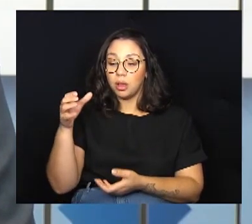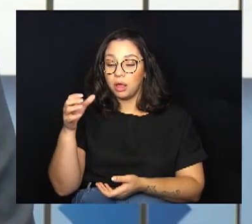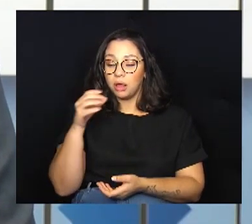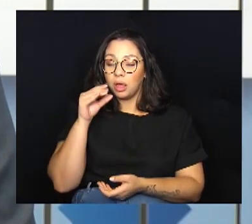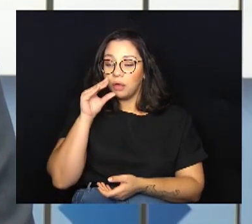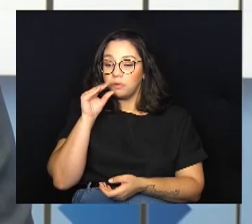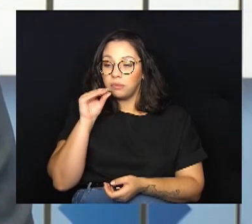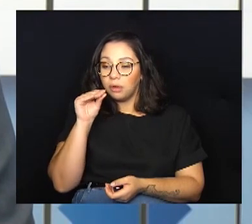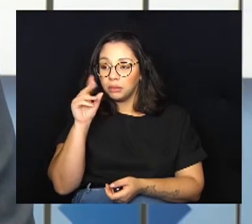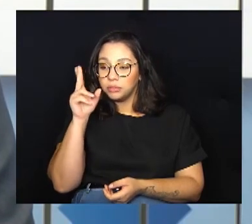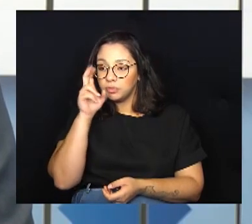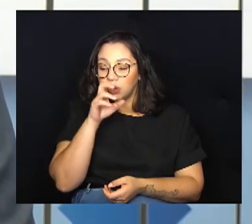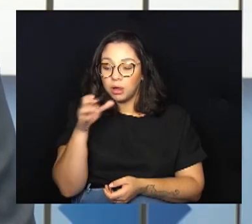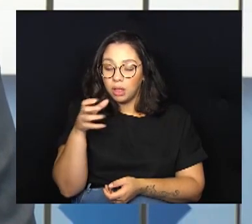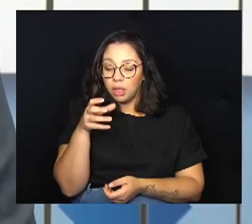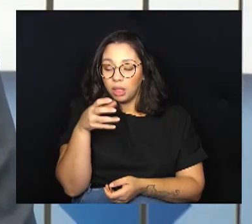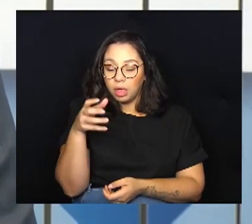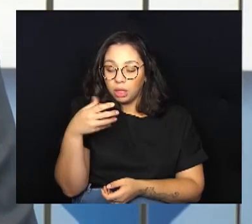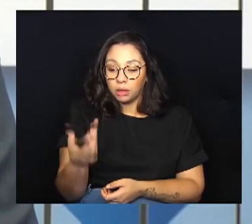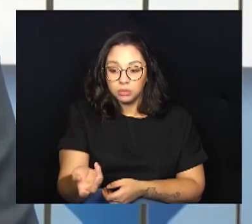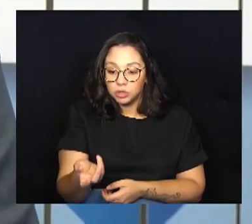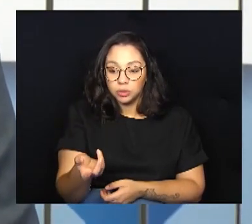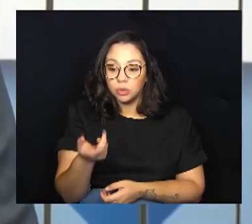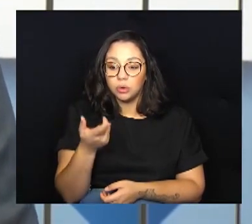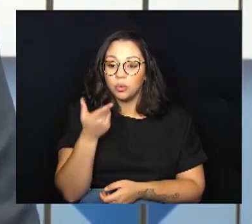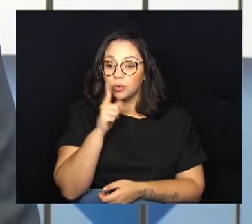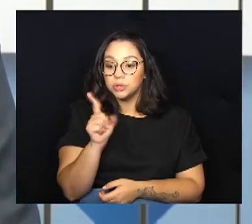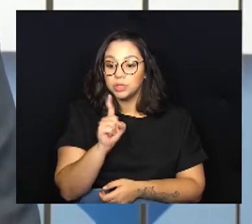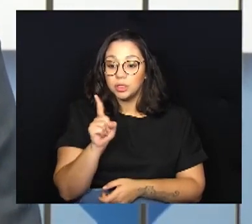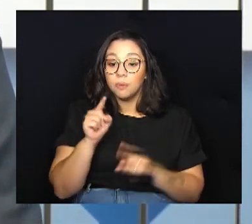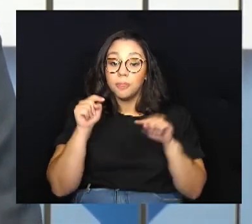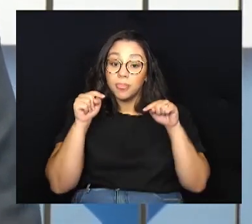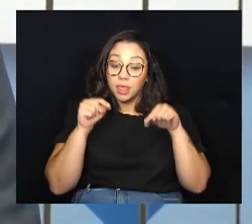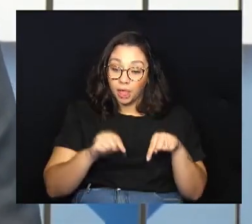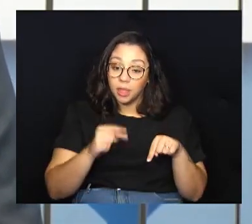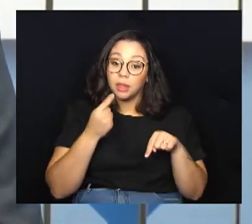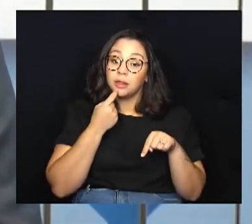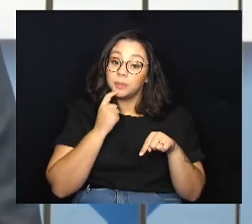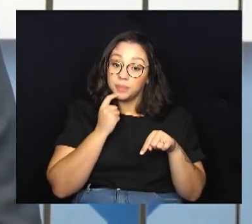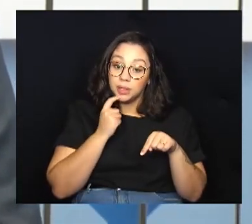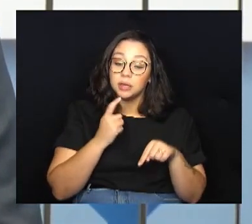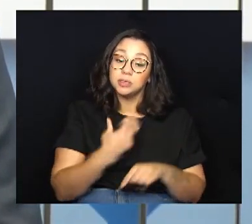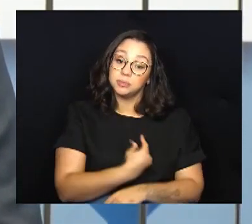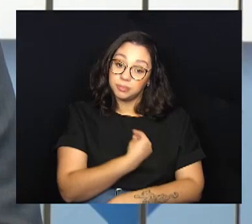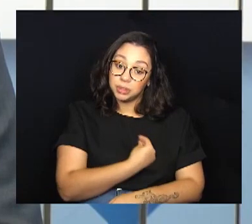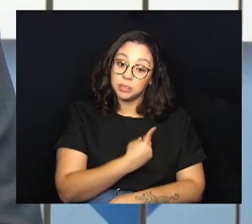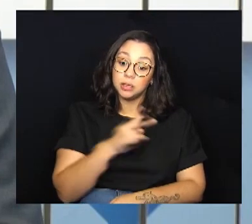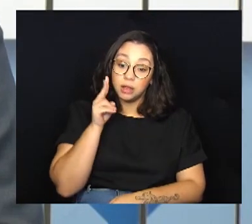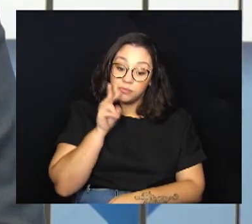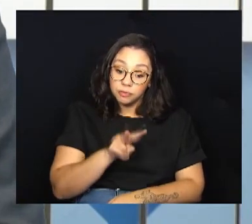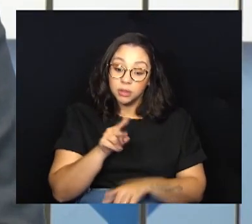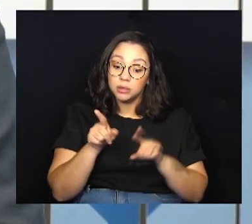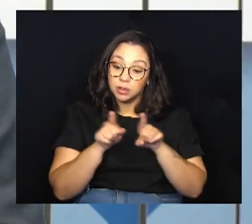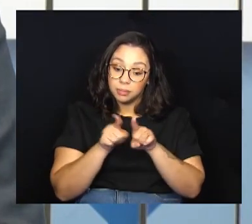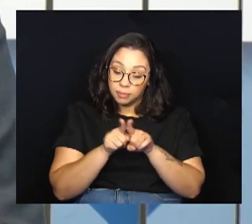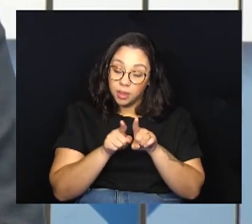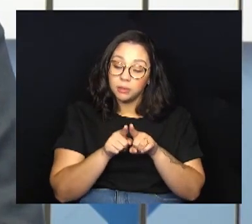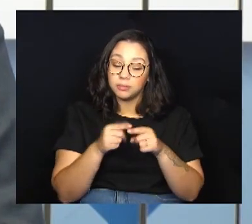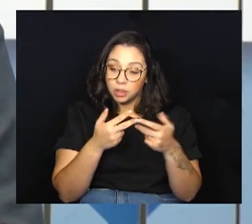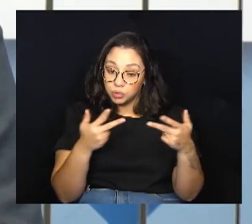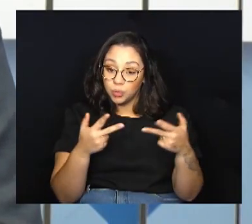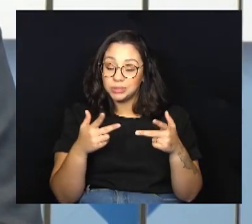qualificação profissional, trazendo parceiros, trazendo o Sistema S aí, que ajuda com qualificação